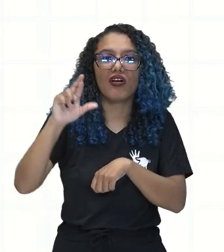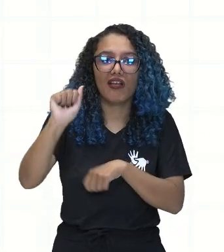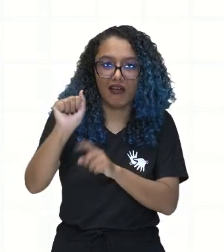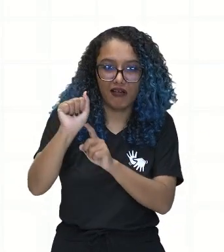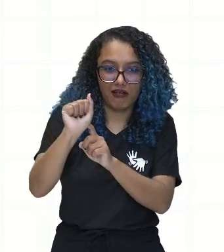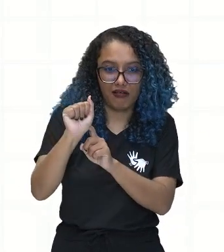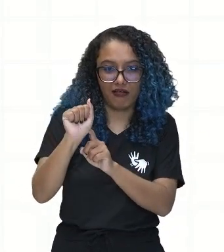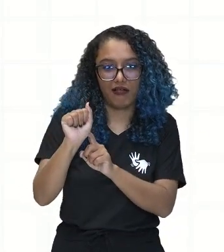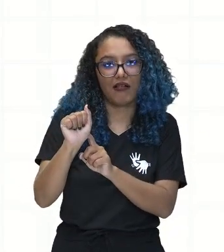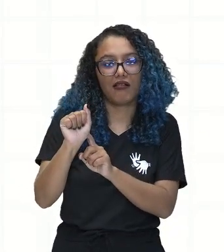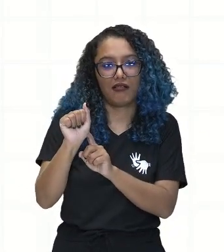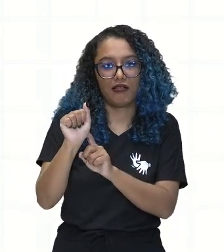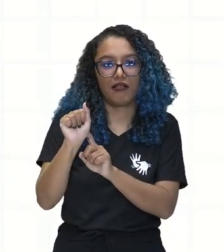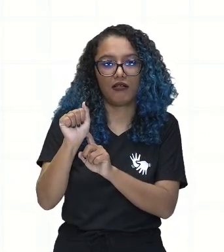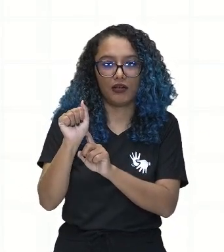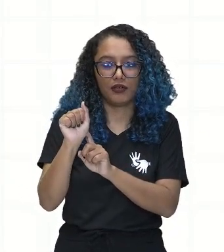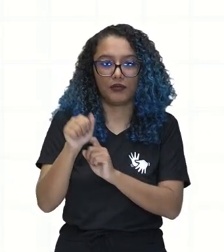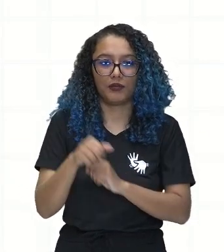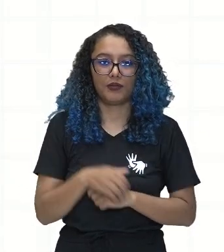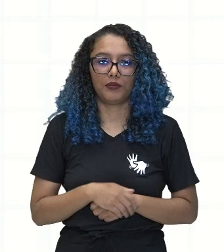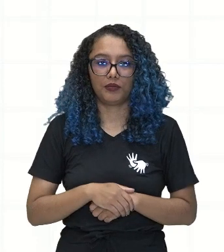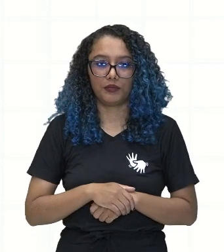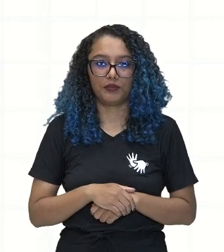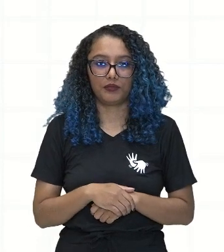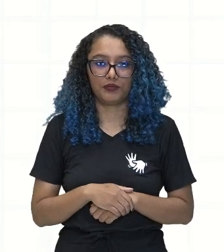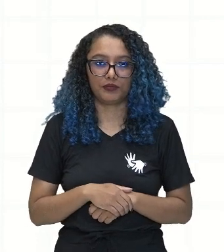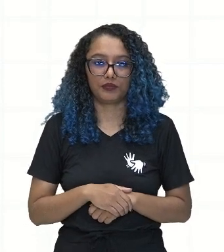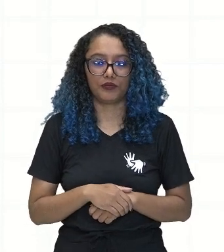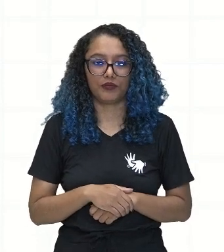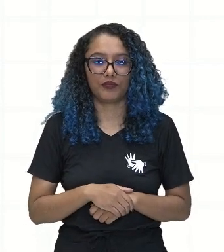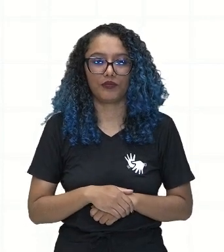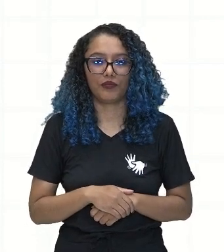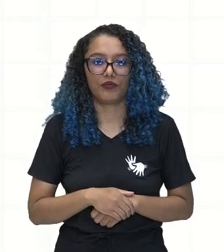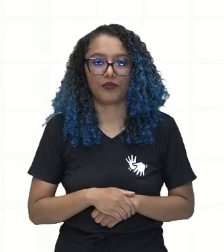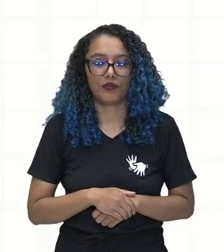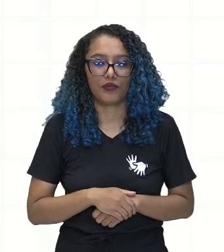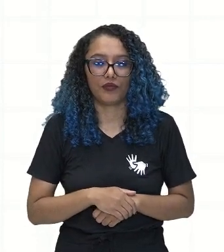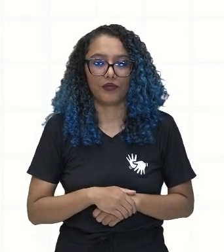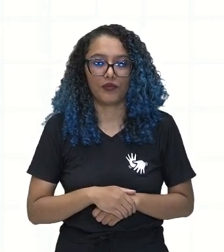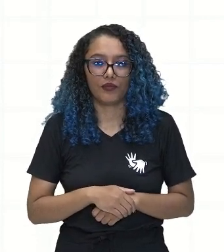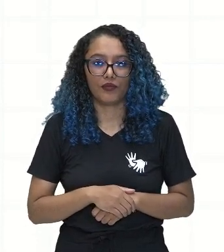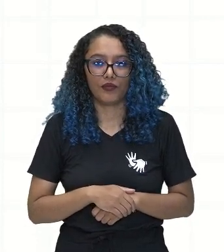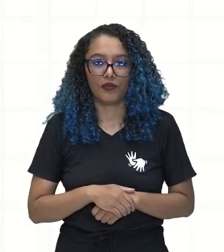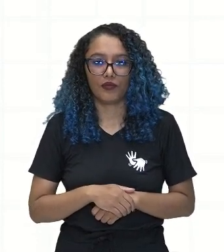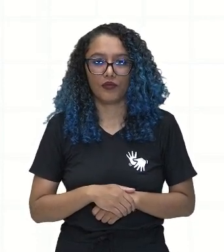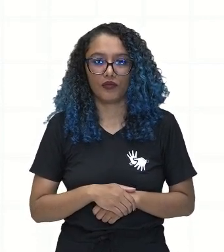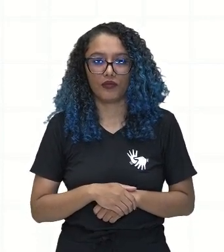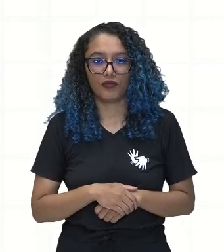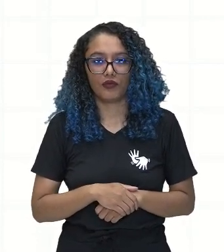aqui, né? Indicando aqui, então,